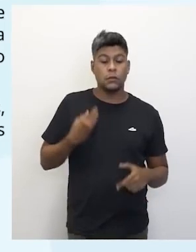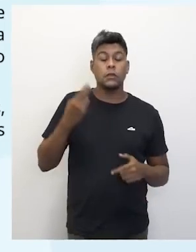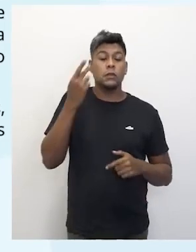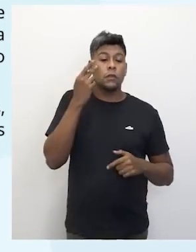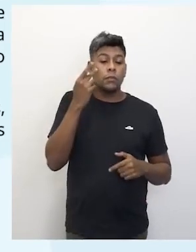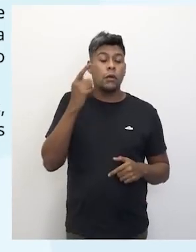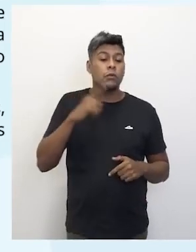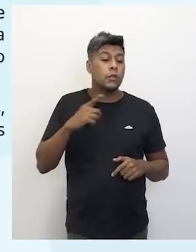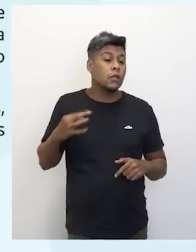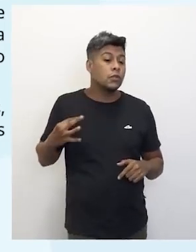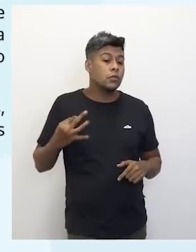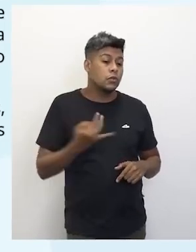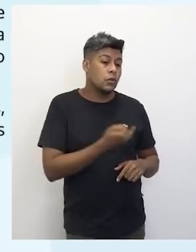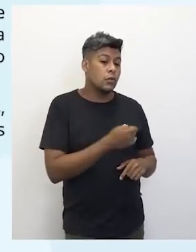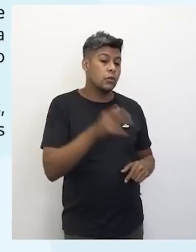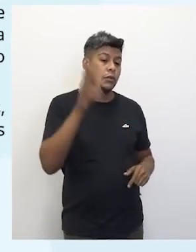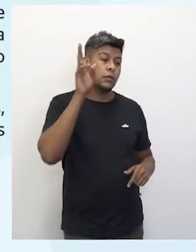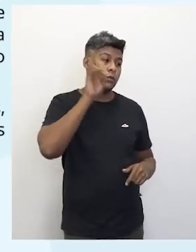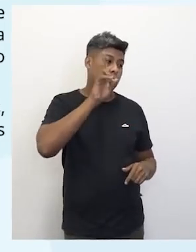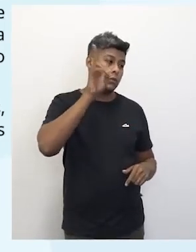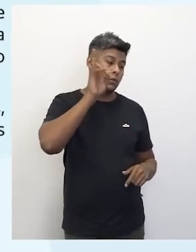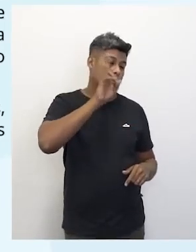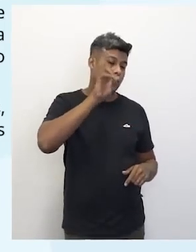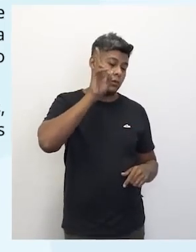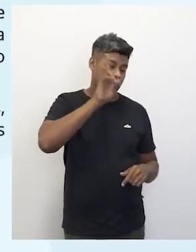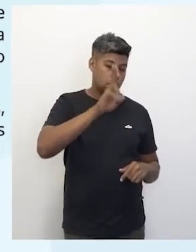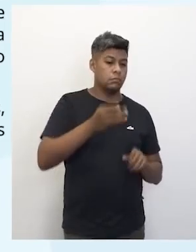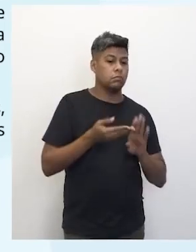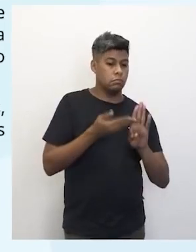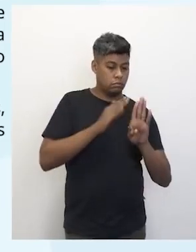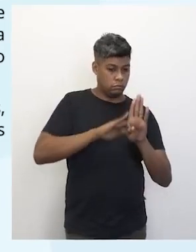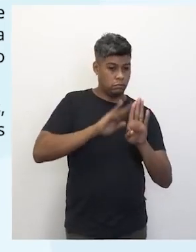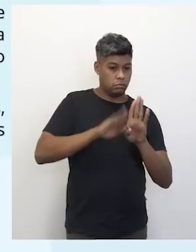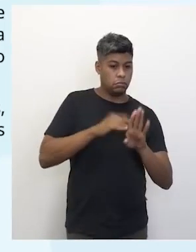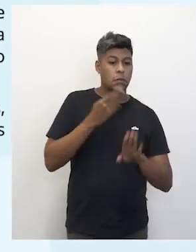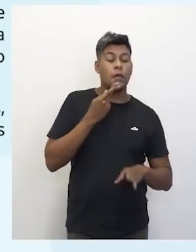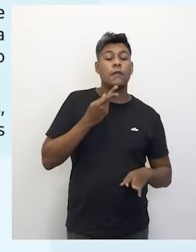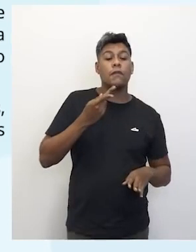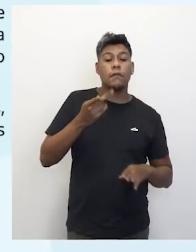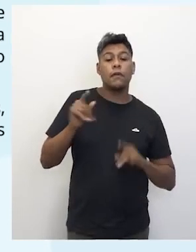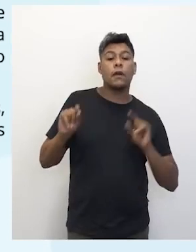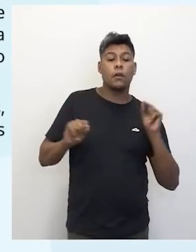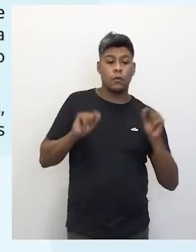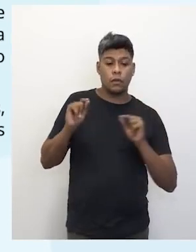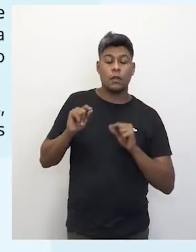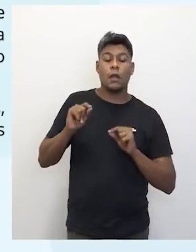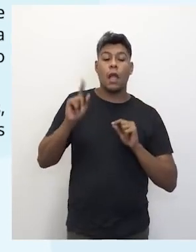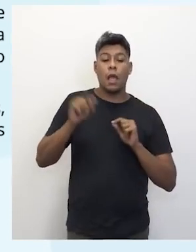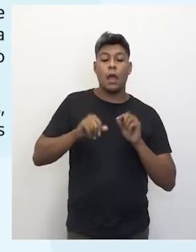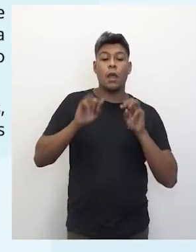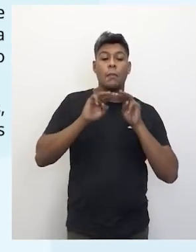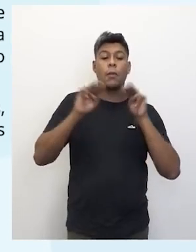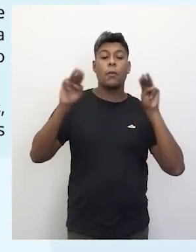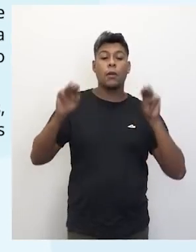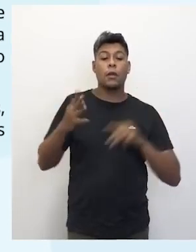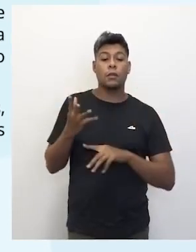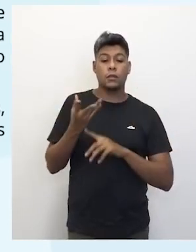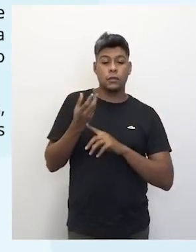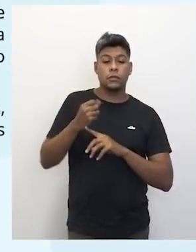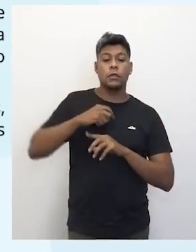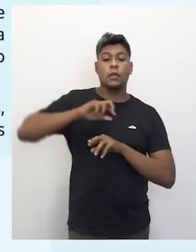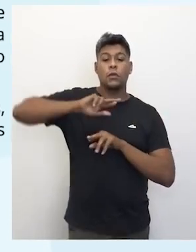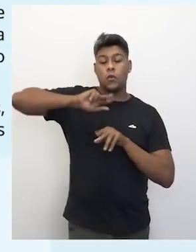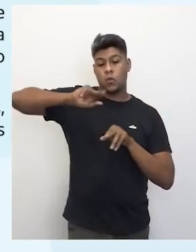ela tem toda já uma história por trás dessa obra. Por isso que a gente fala que ela é um patrimônio artístico de São Paulo. Assim como outras obras também,